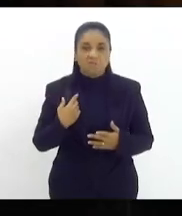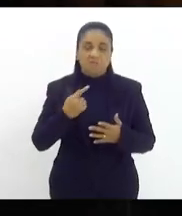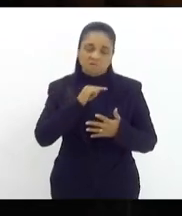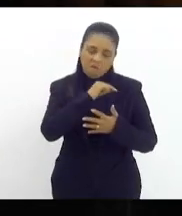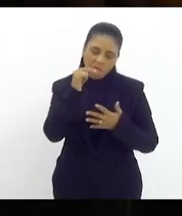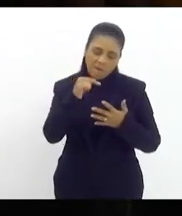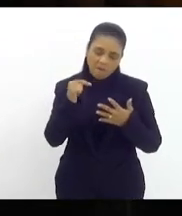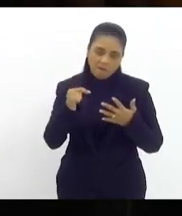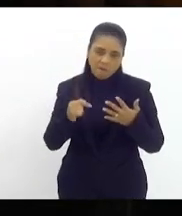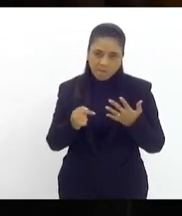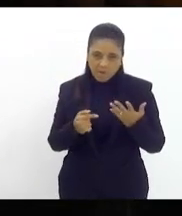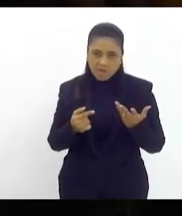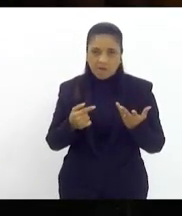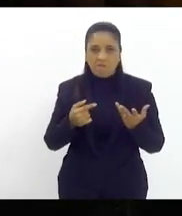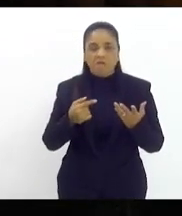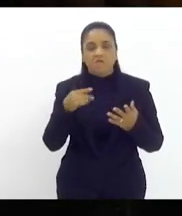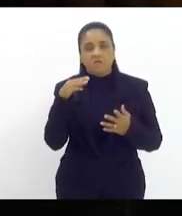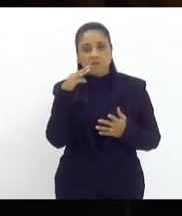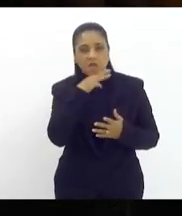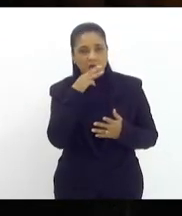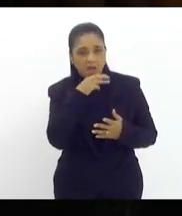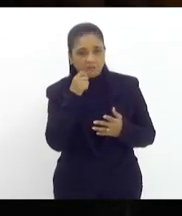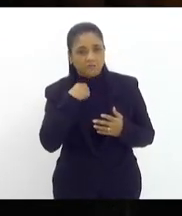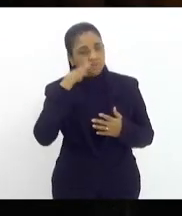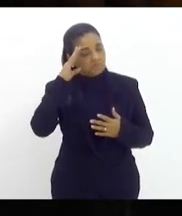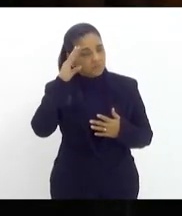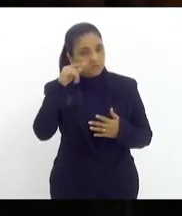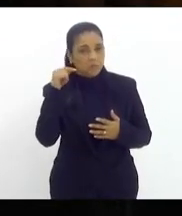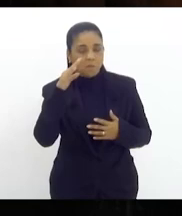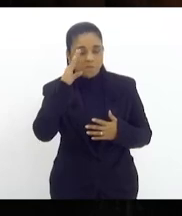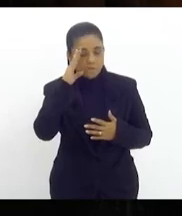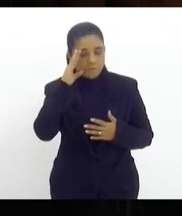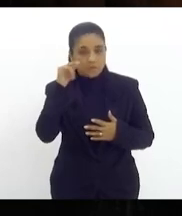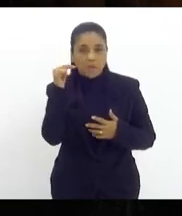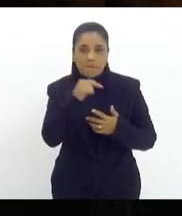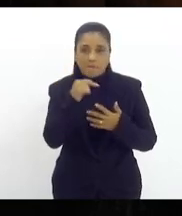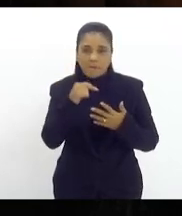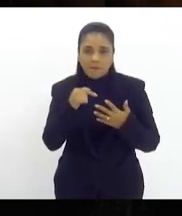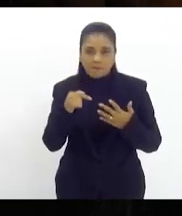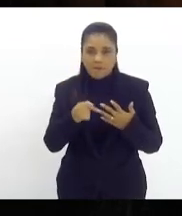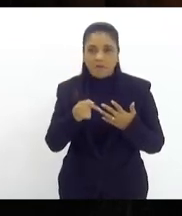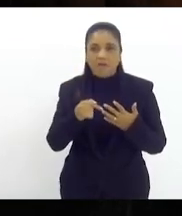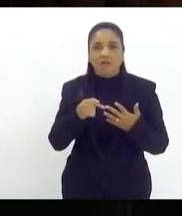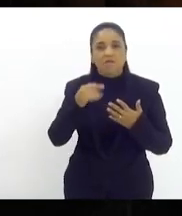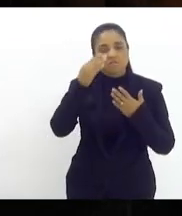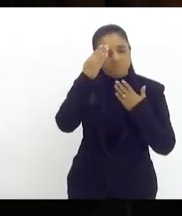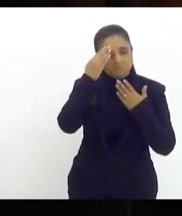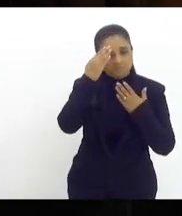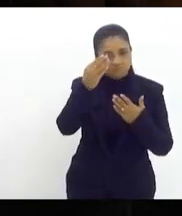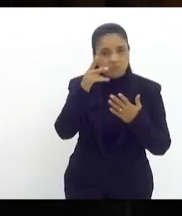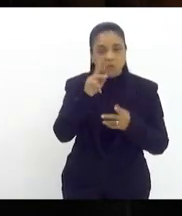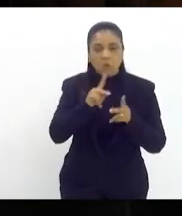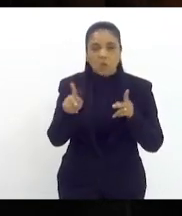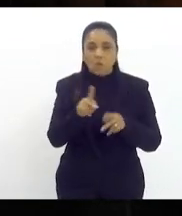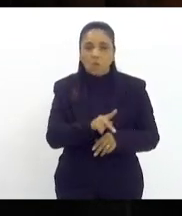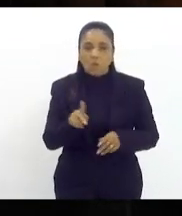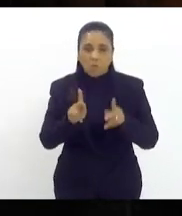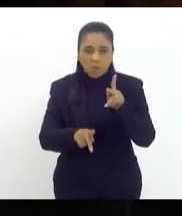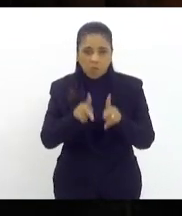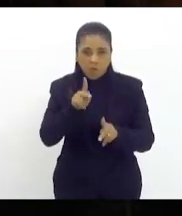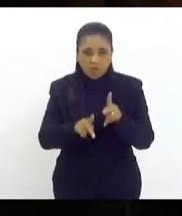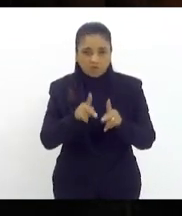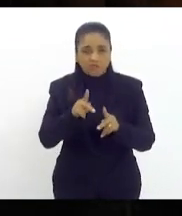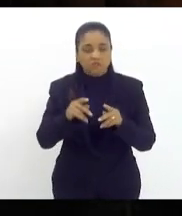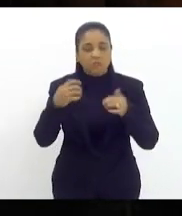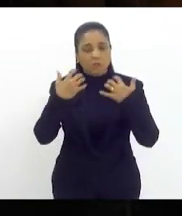ser breve priorizando alguns deles primeiro agradecer a todo o povo de Petrópolis que me recebeu como sempre de braços